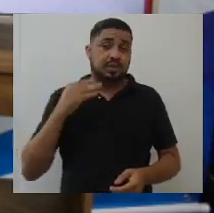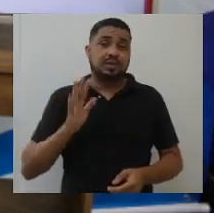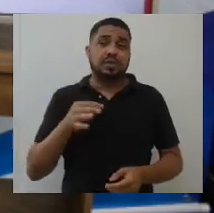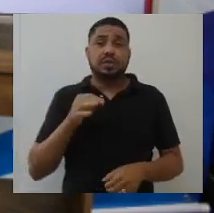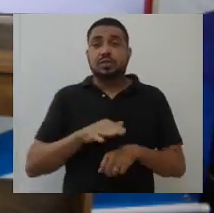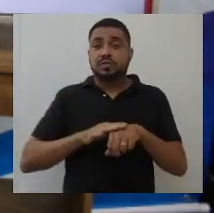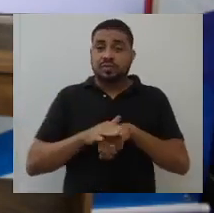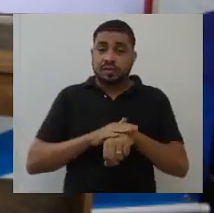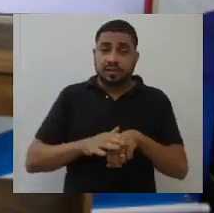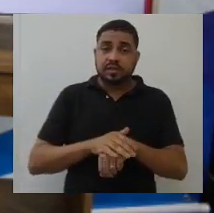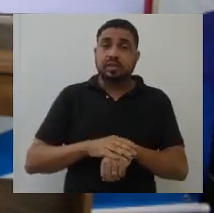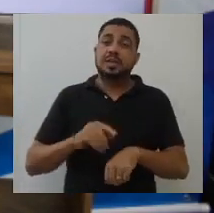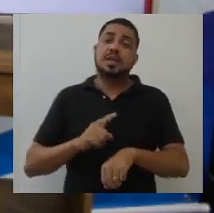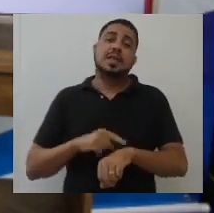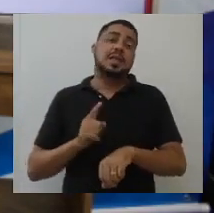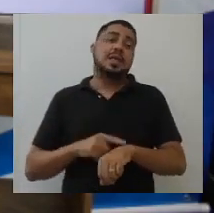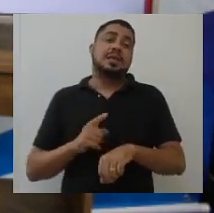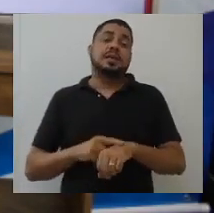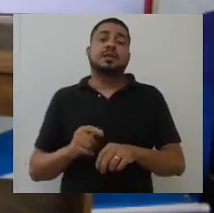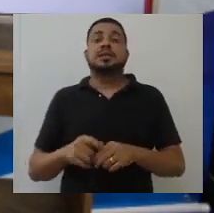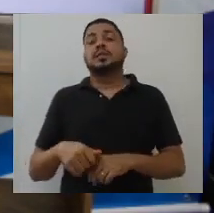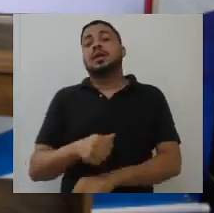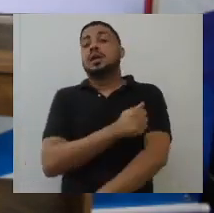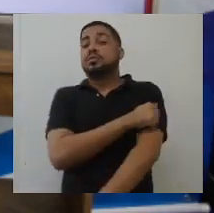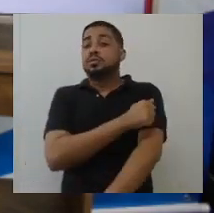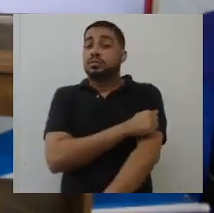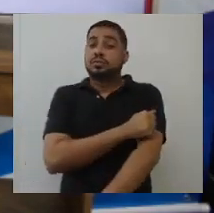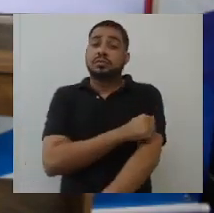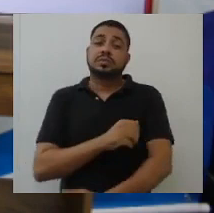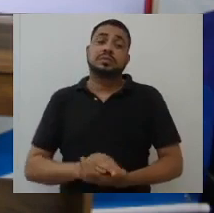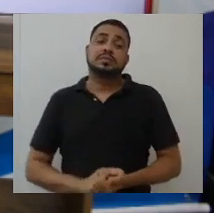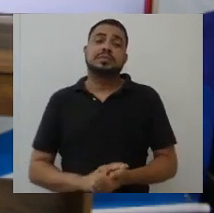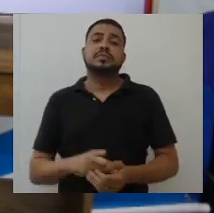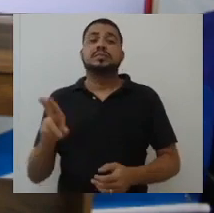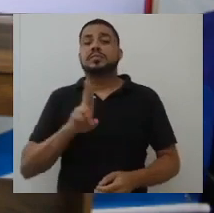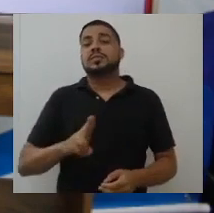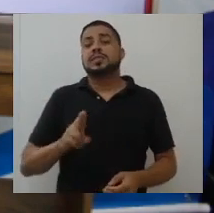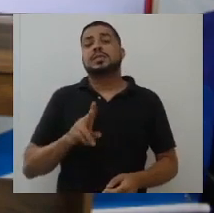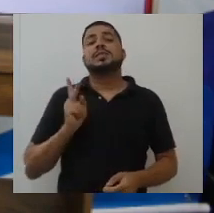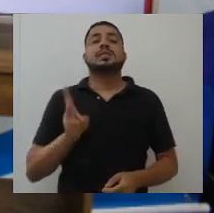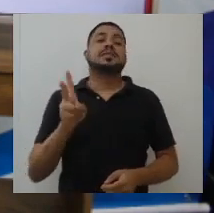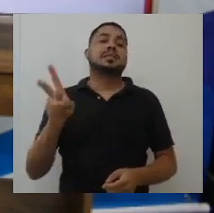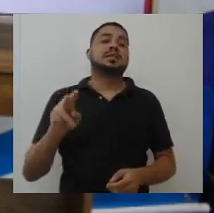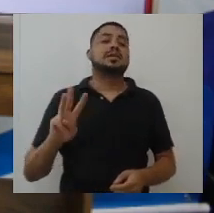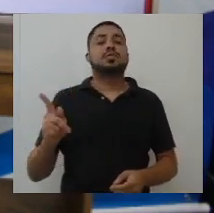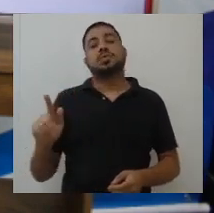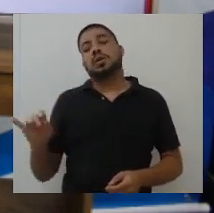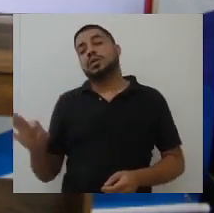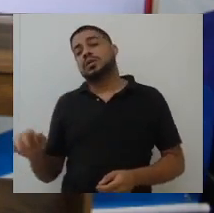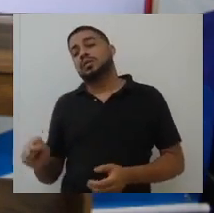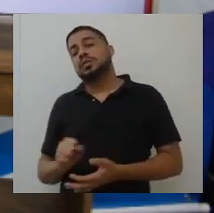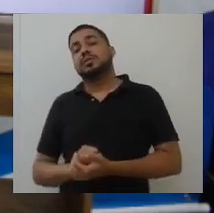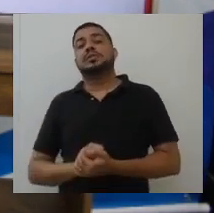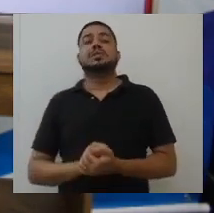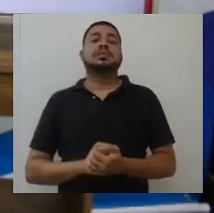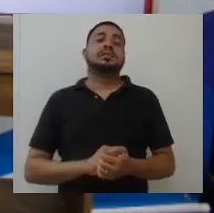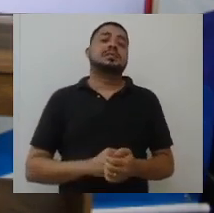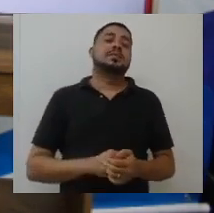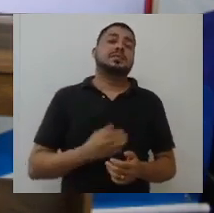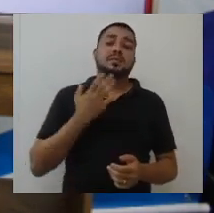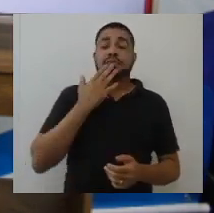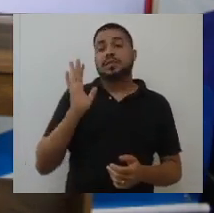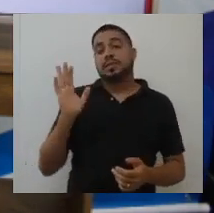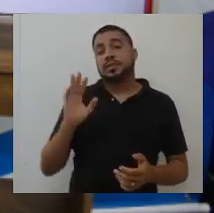meu tempo de aluno, quando não tinha inglês fluente ainda, eu normalmente utilizava sempre o what. Né? What is your